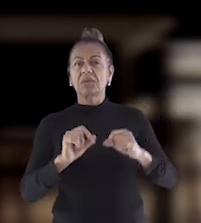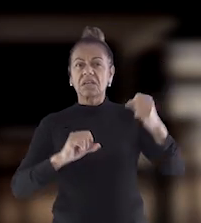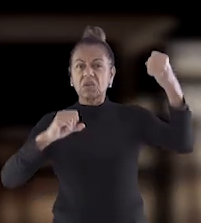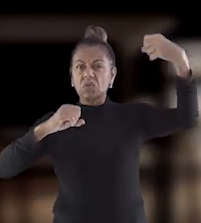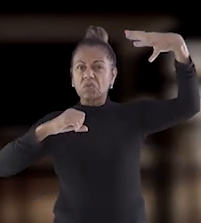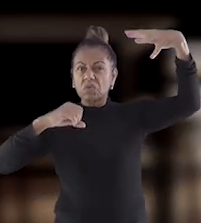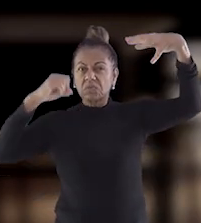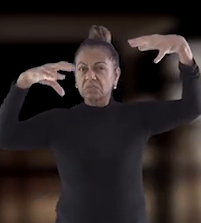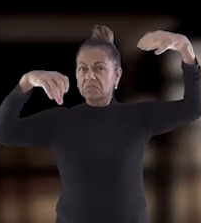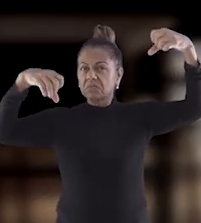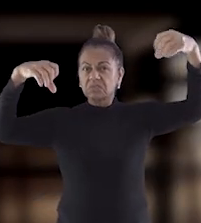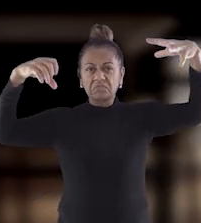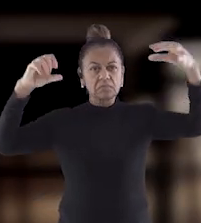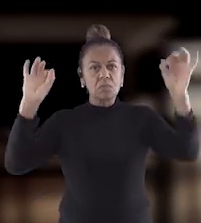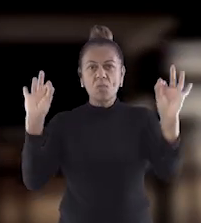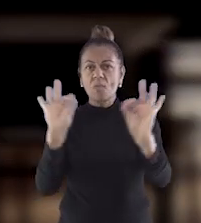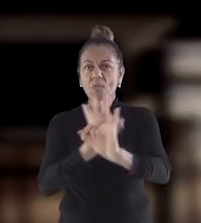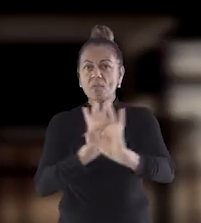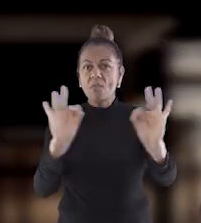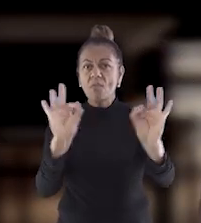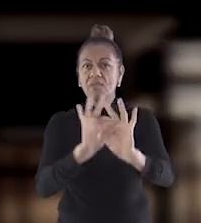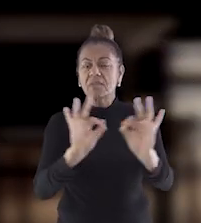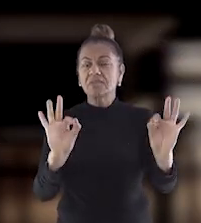a claridade deles eram